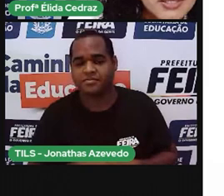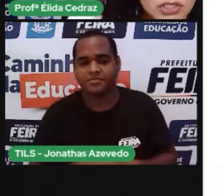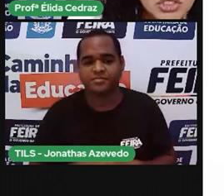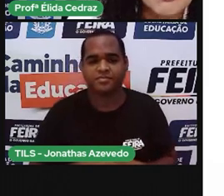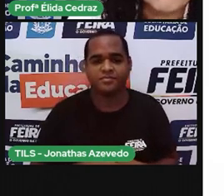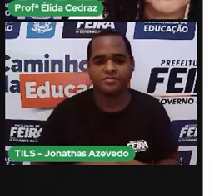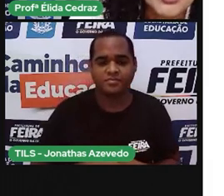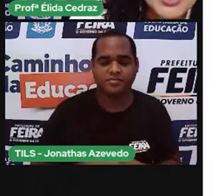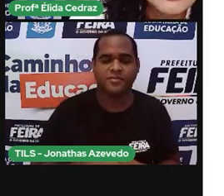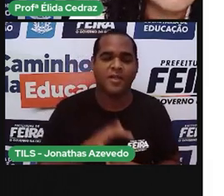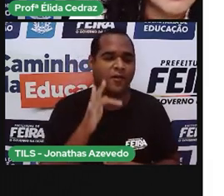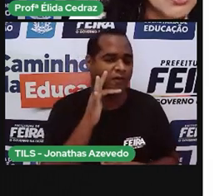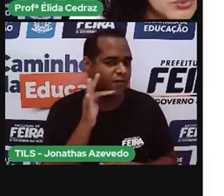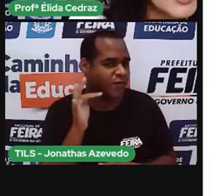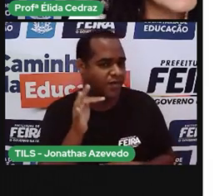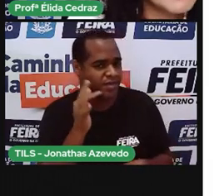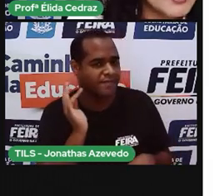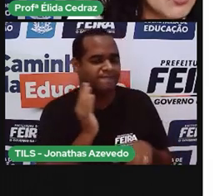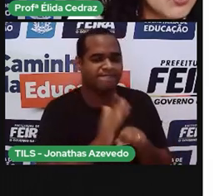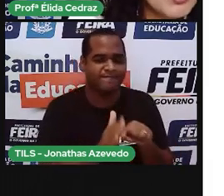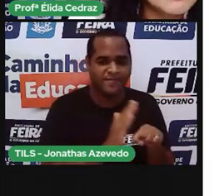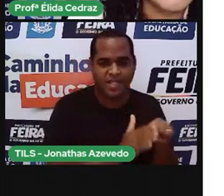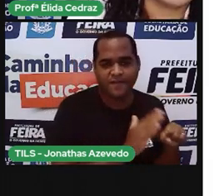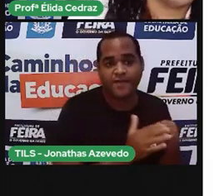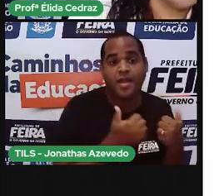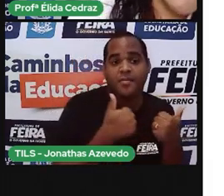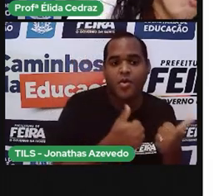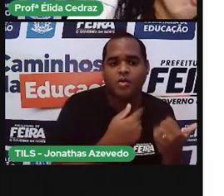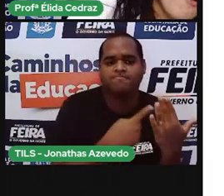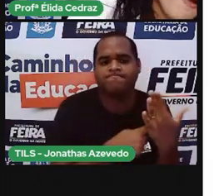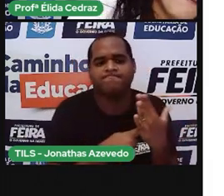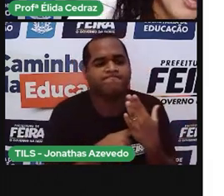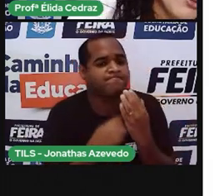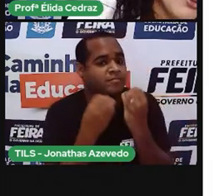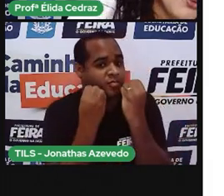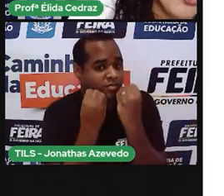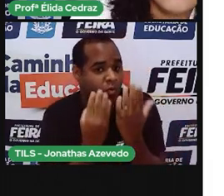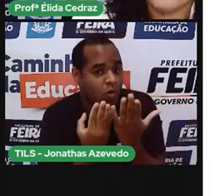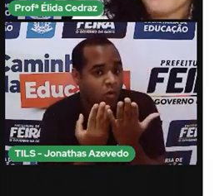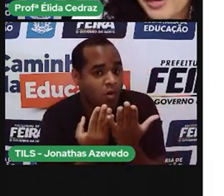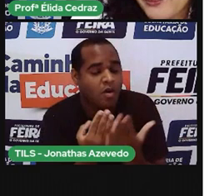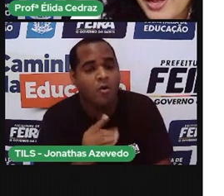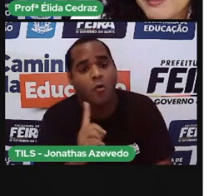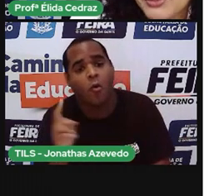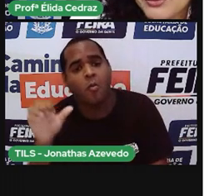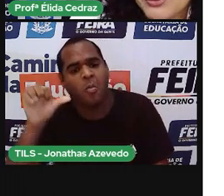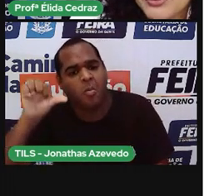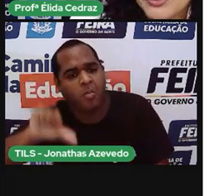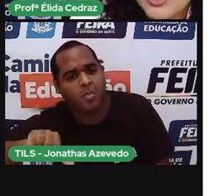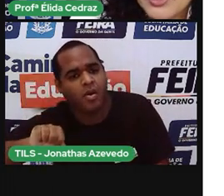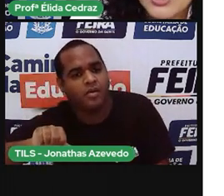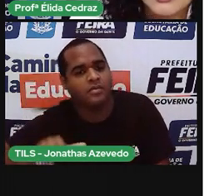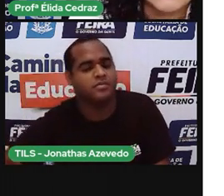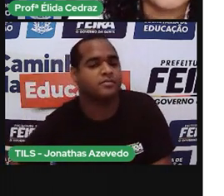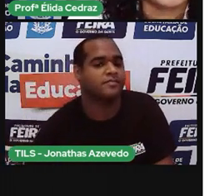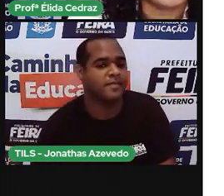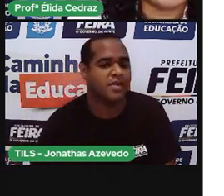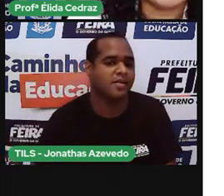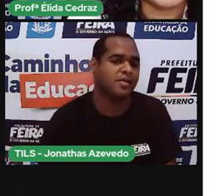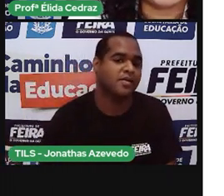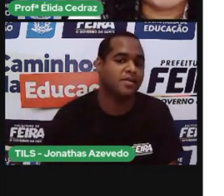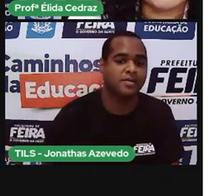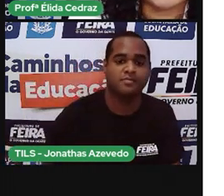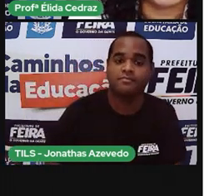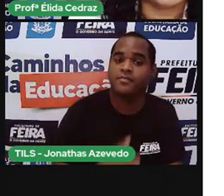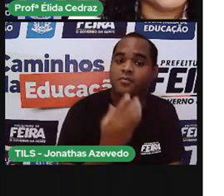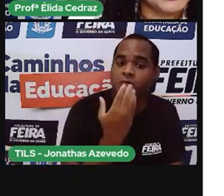Comer bastante frutas, verduras e legumes é um bom hábito ou um mau hábito?